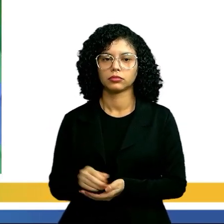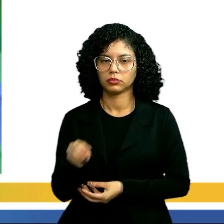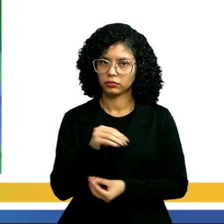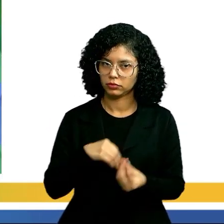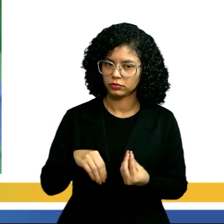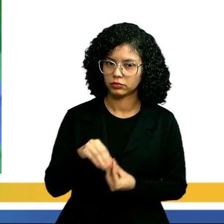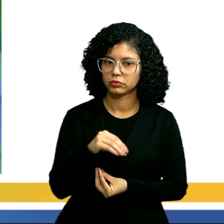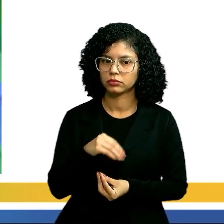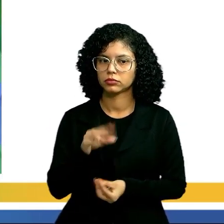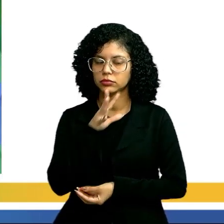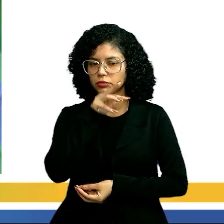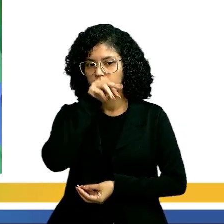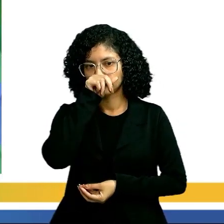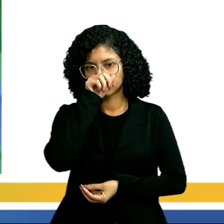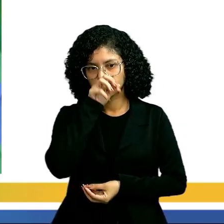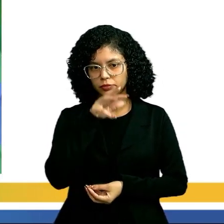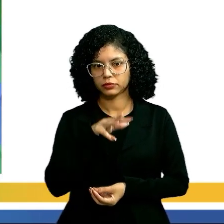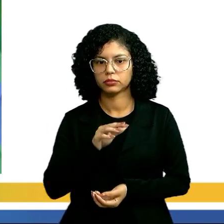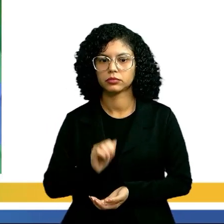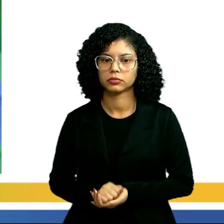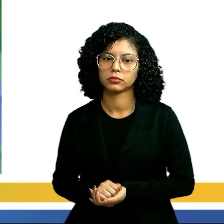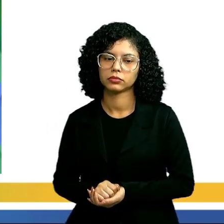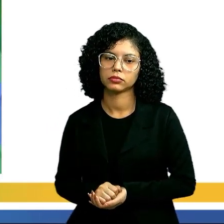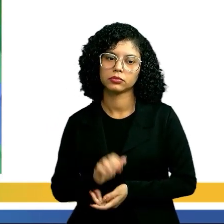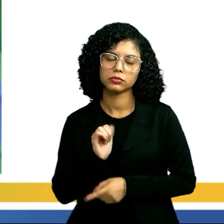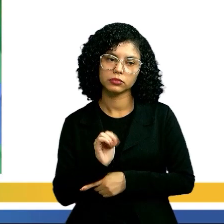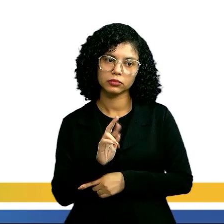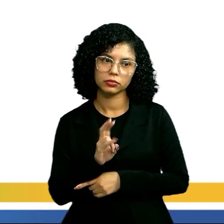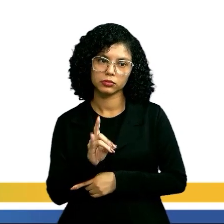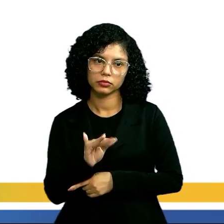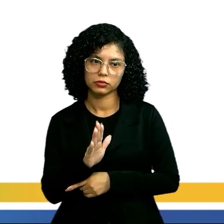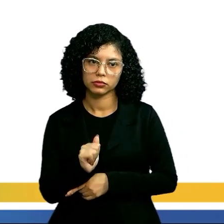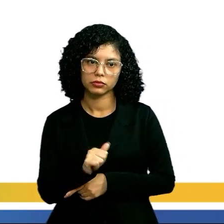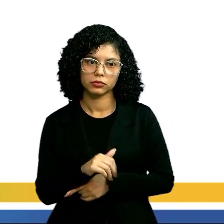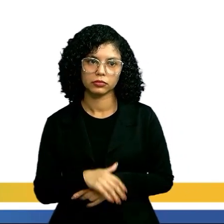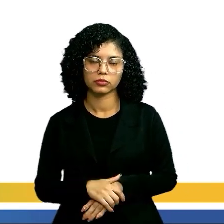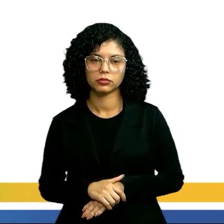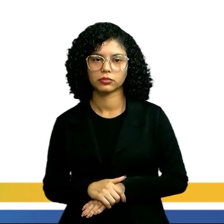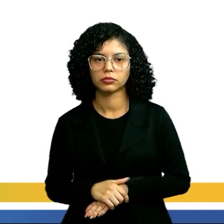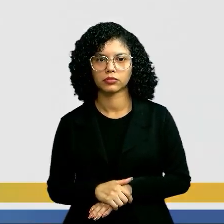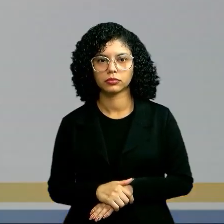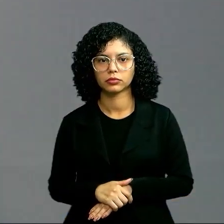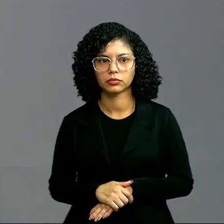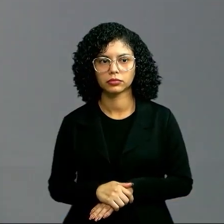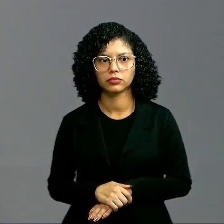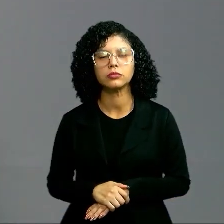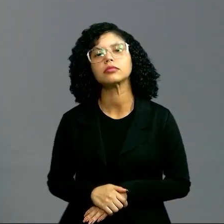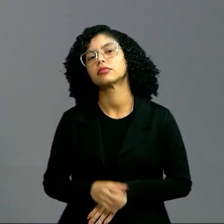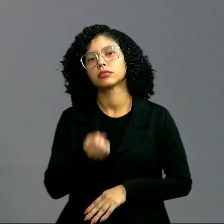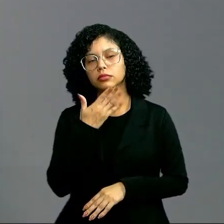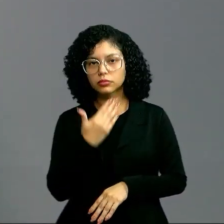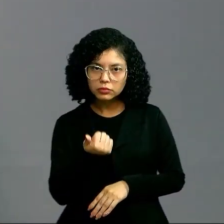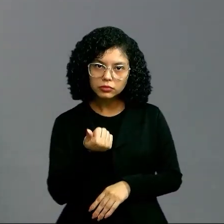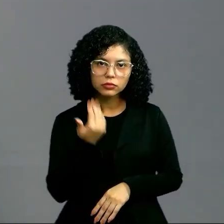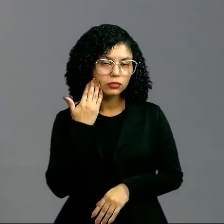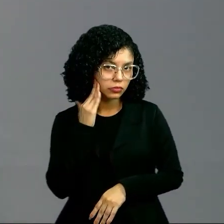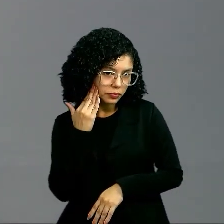reagente na respiração celular aeróbica. Tudo bem até aí? Estão